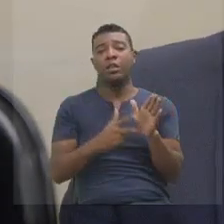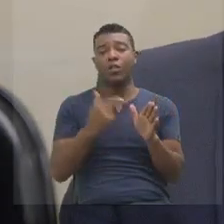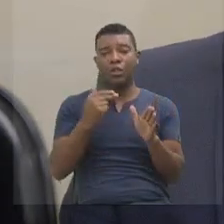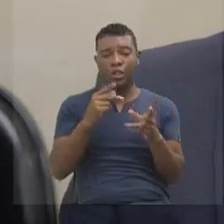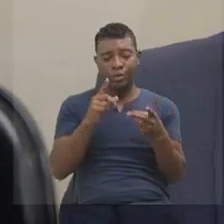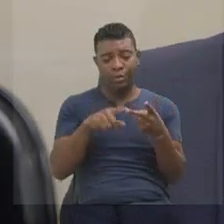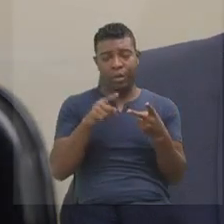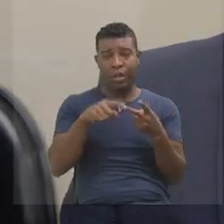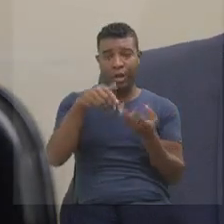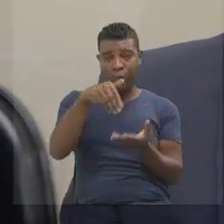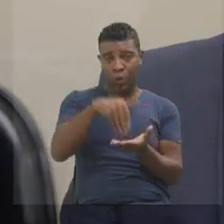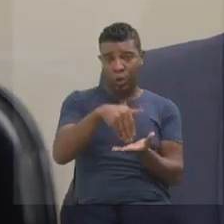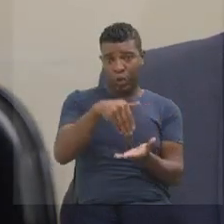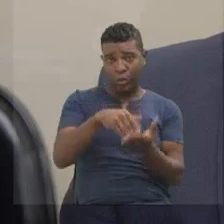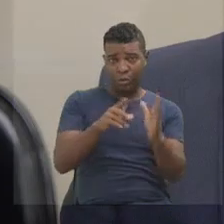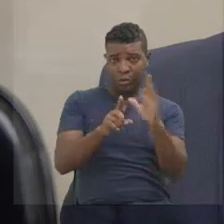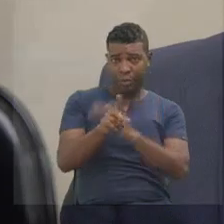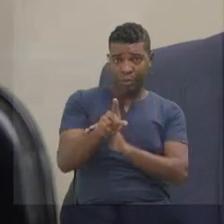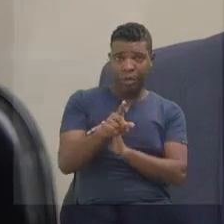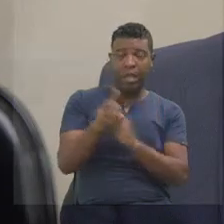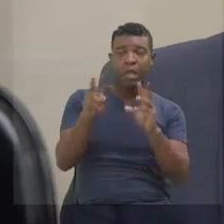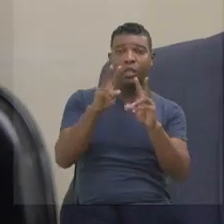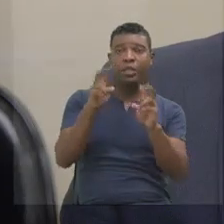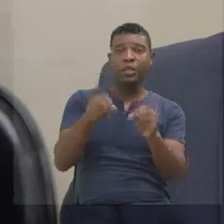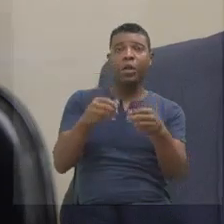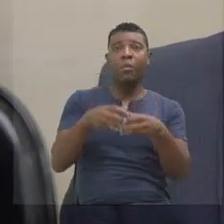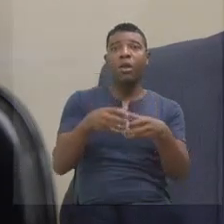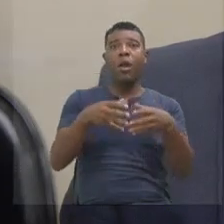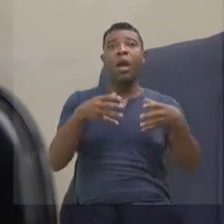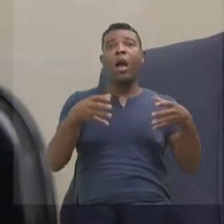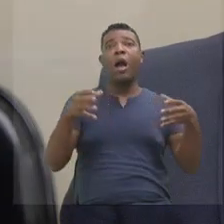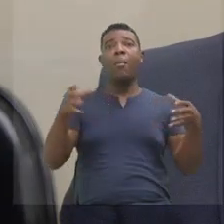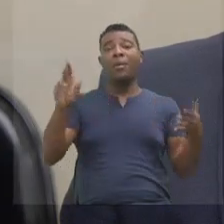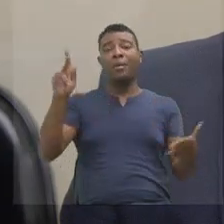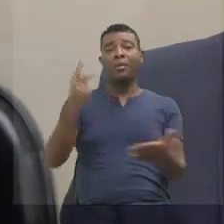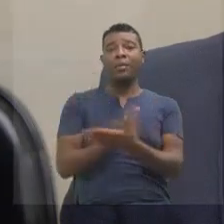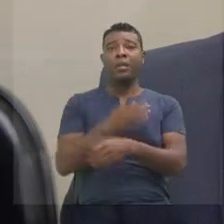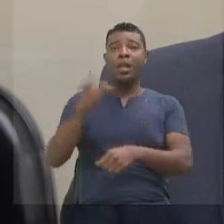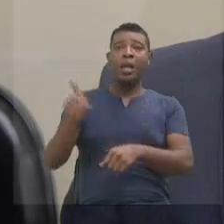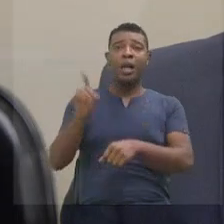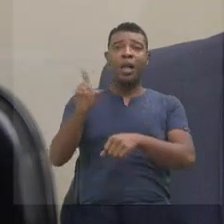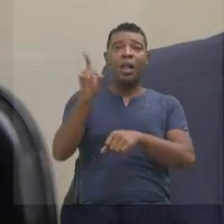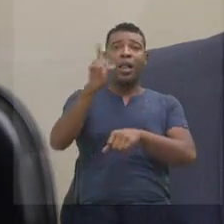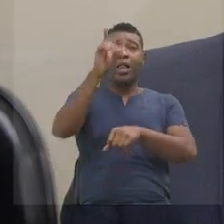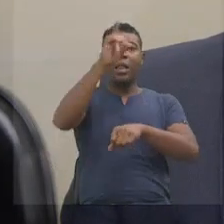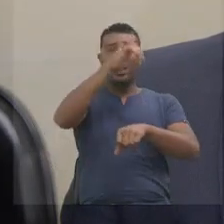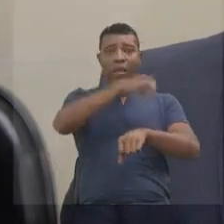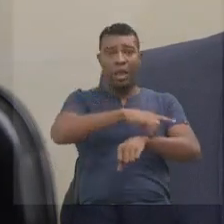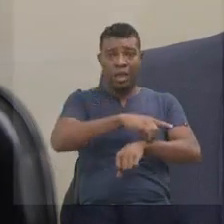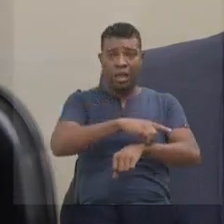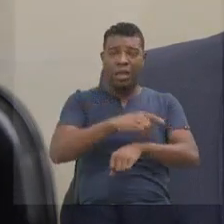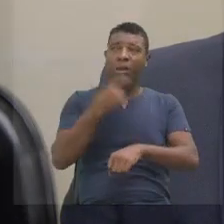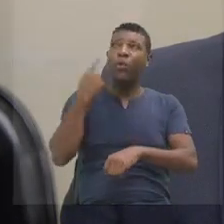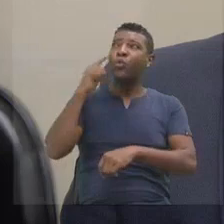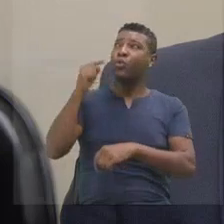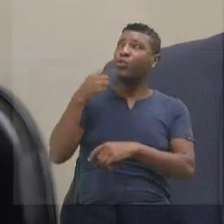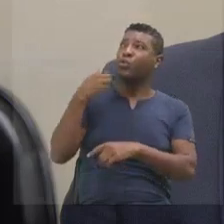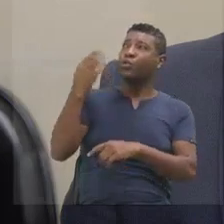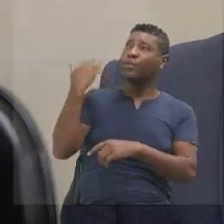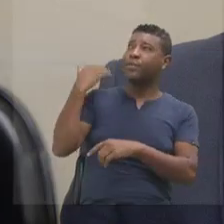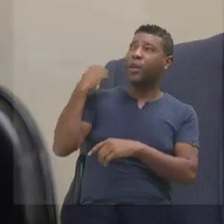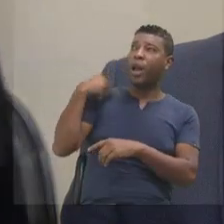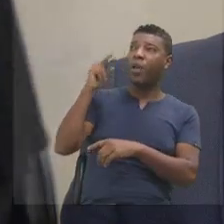é sobre os aumentos do caso de dengue que preocuparam ouvir uma fala do Senhor esses dias com o governador